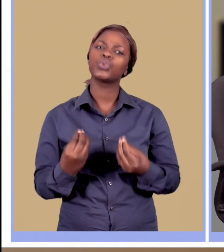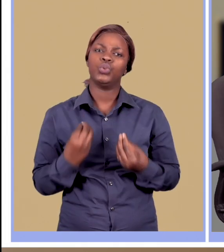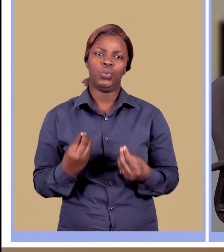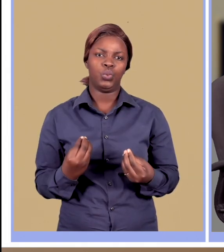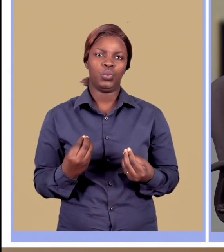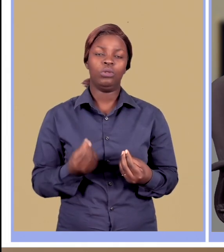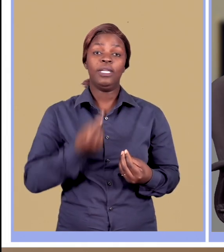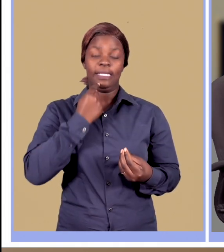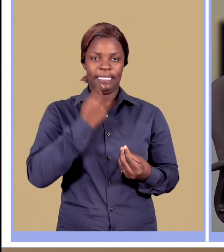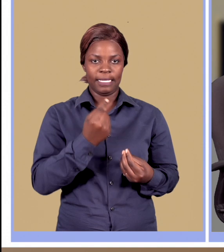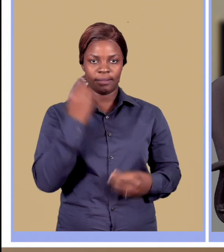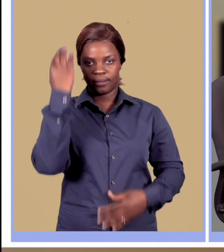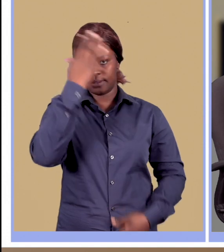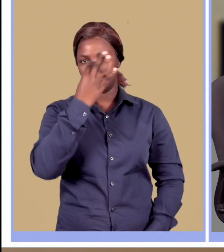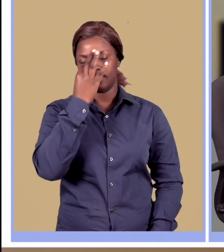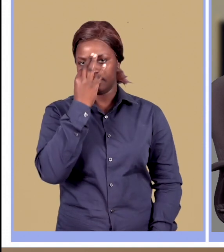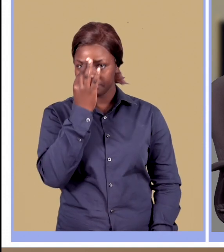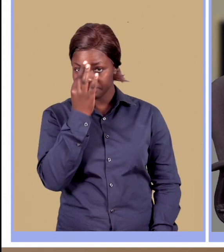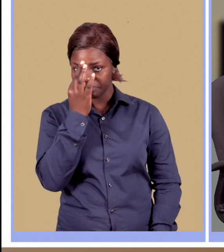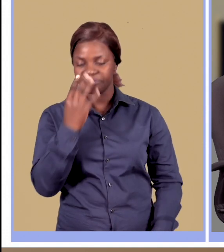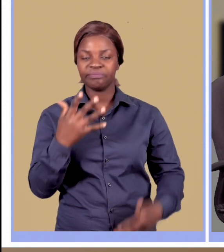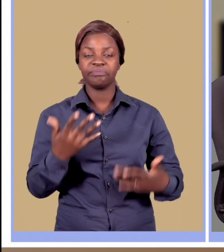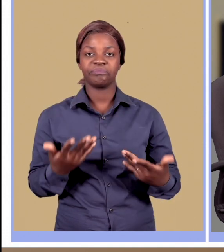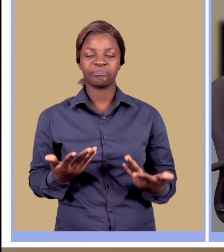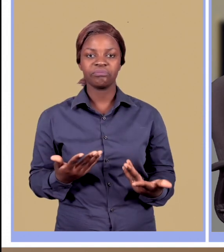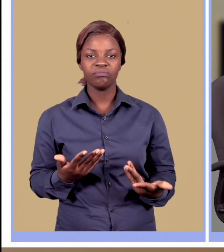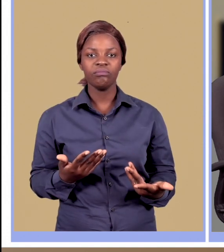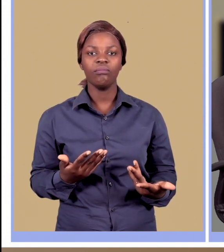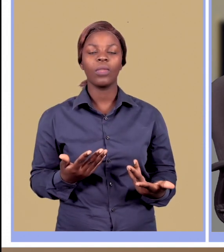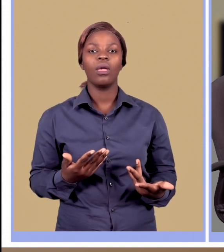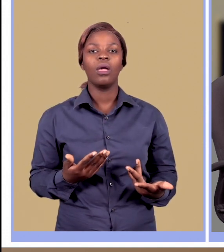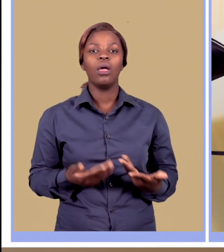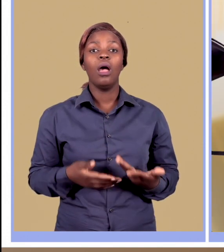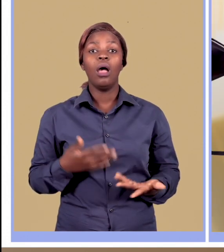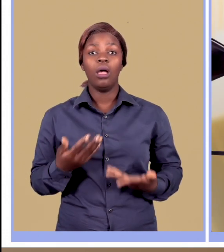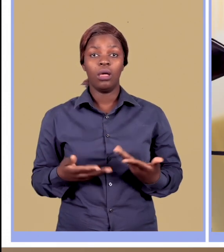Em Nampula, no âmbito deste programa, isto já tem sido